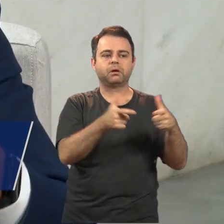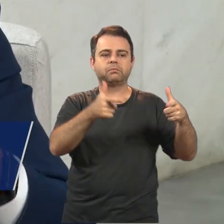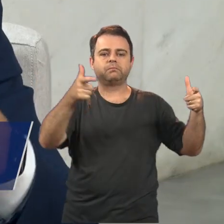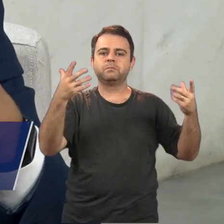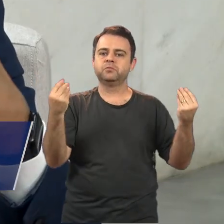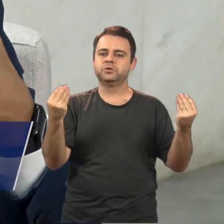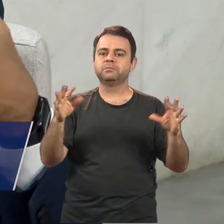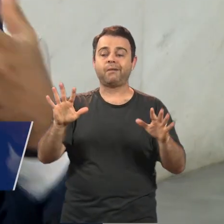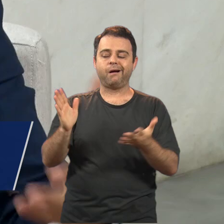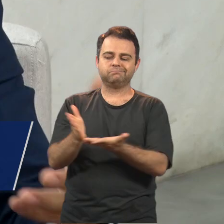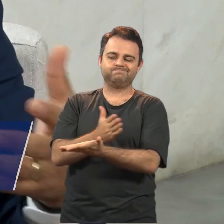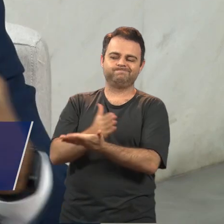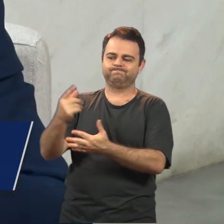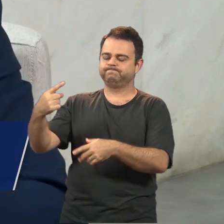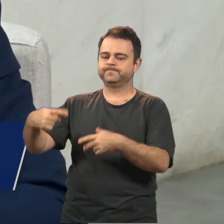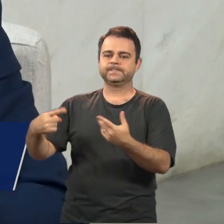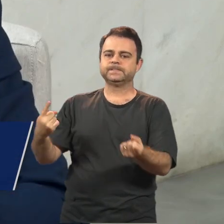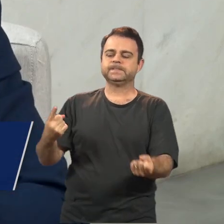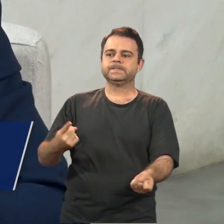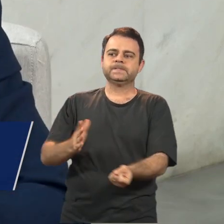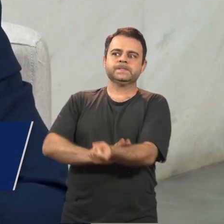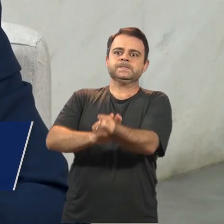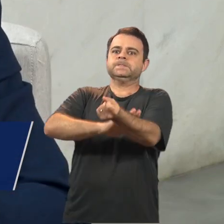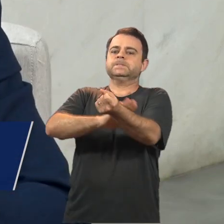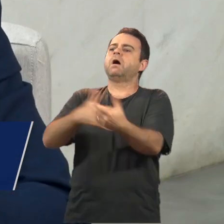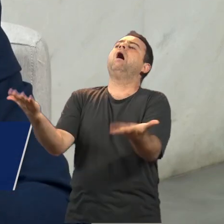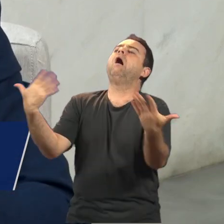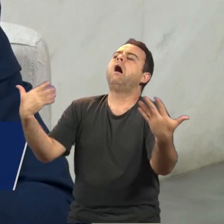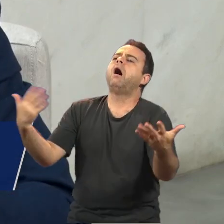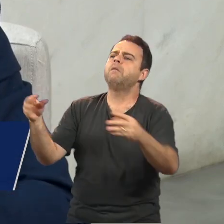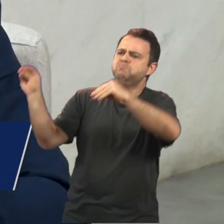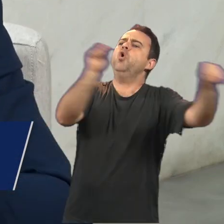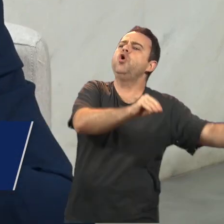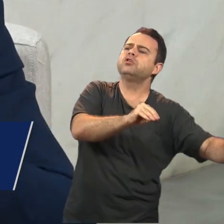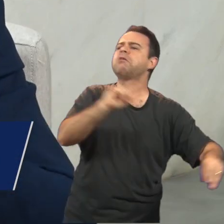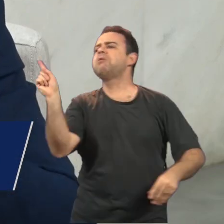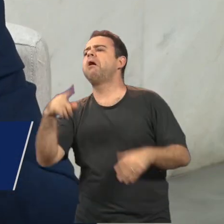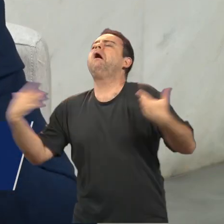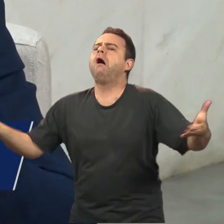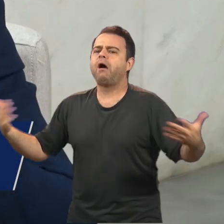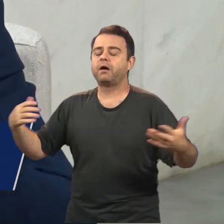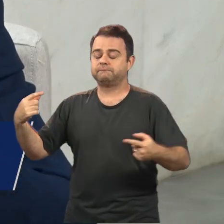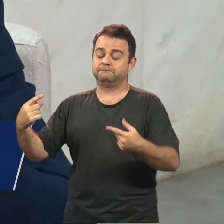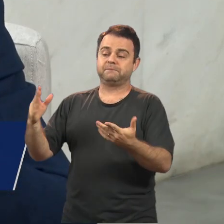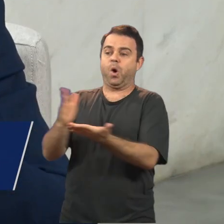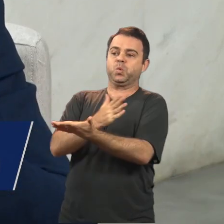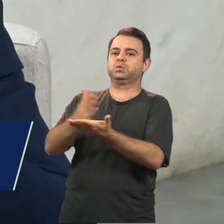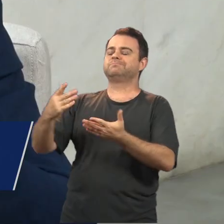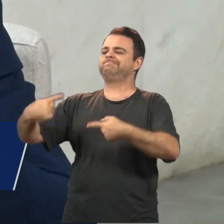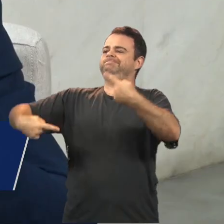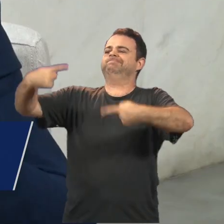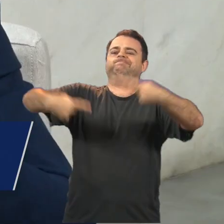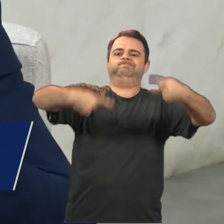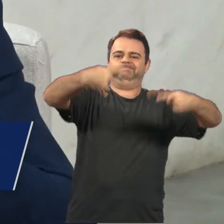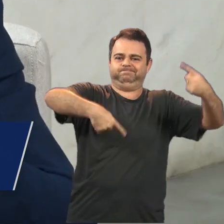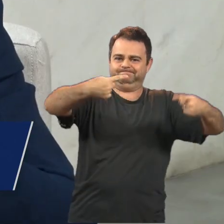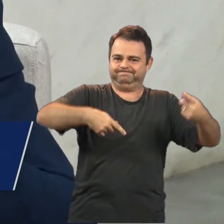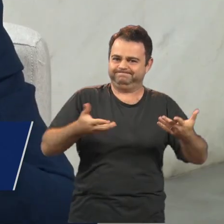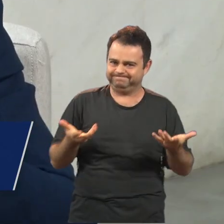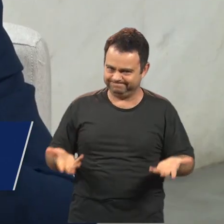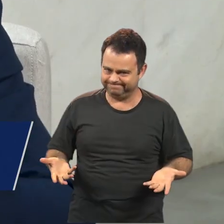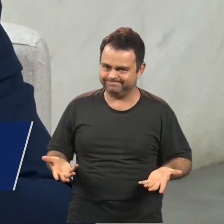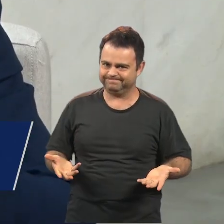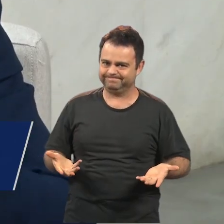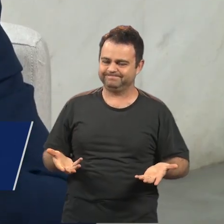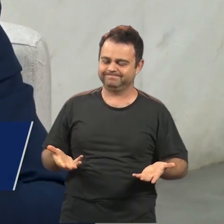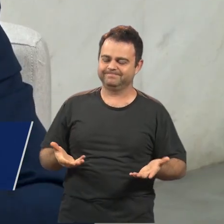saber, de fato, para onde iria se deslocar o futuro Centro Pop, etc. Mas eu acredito no que a gente tinha abordado,